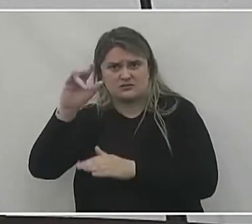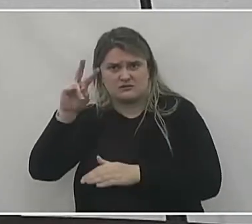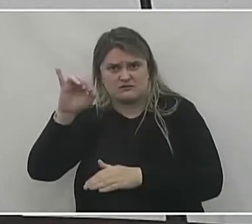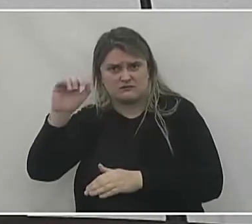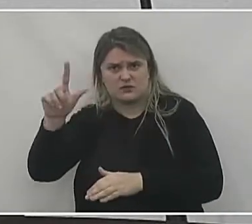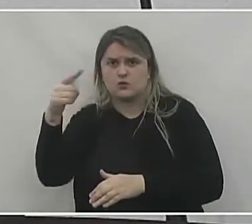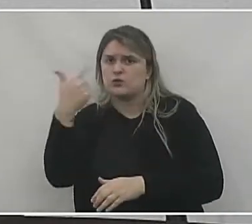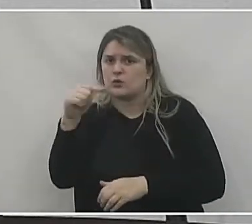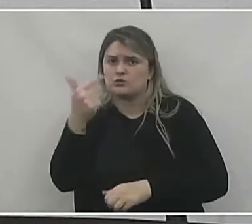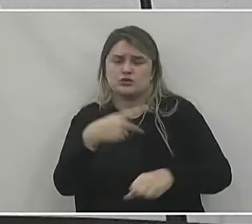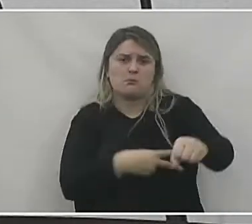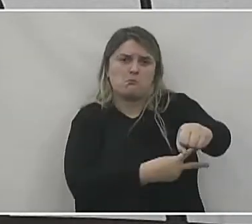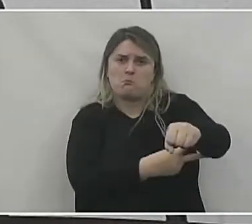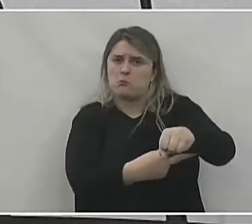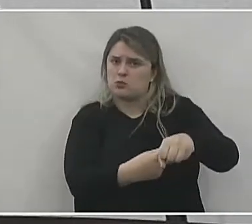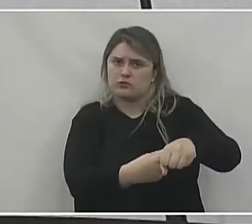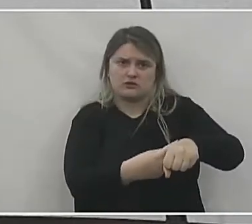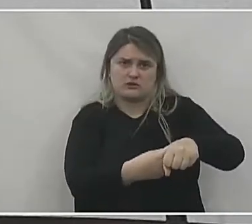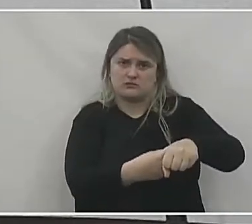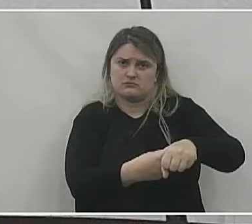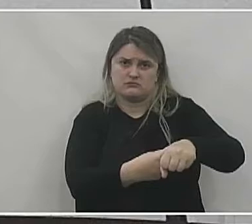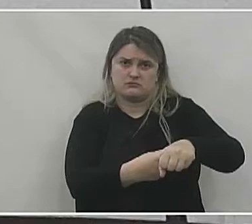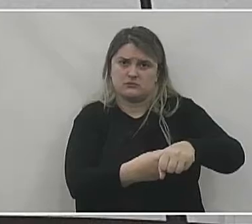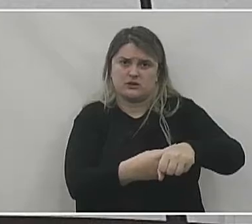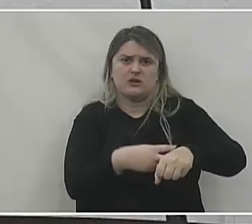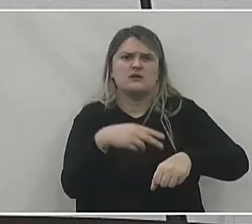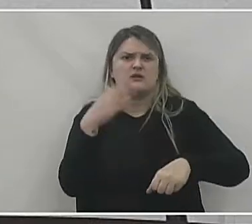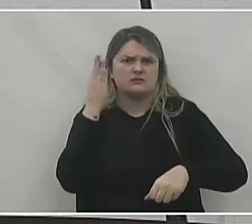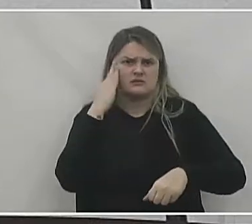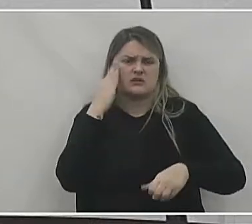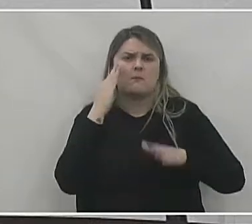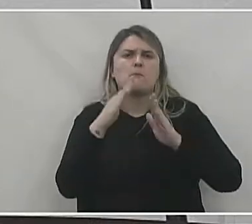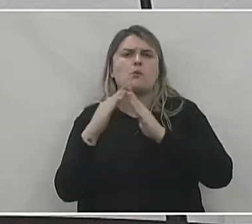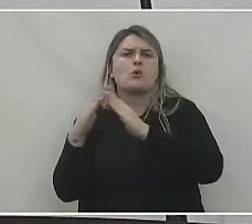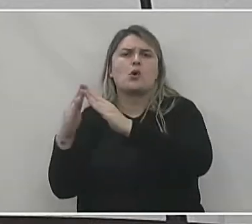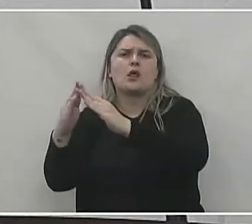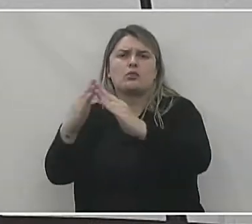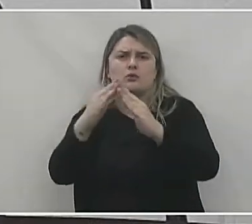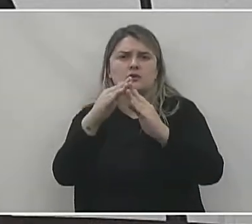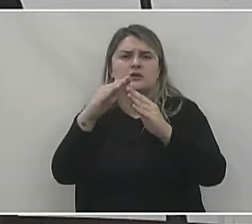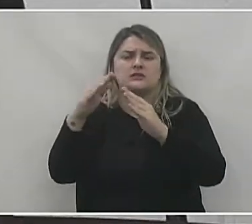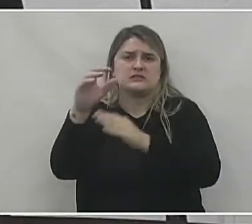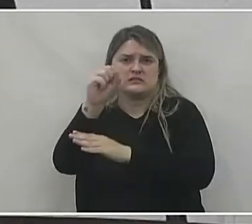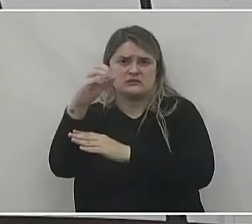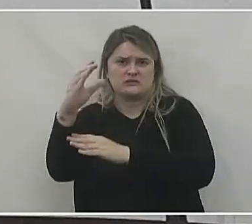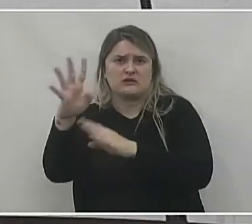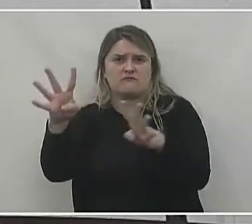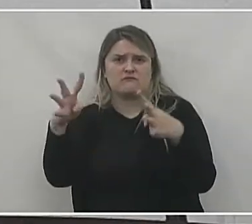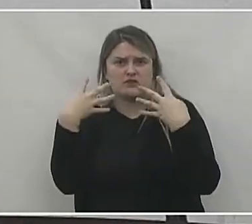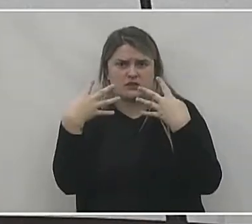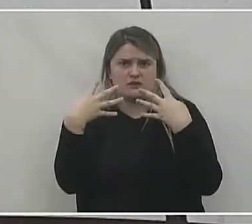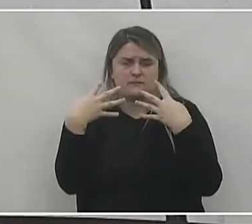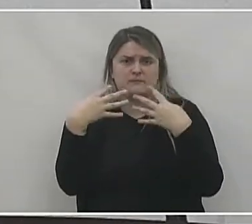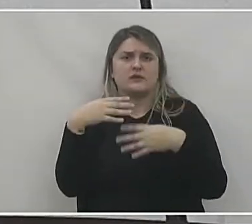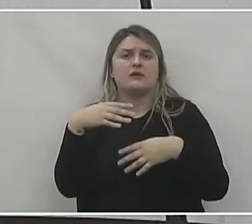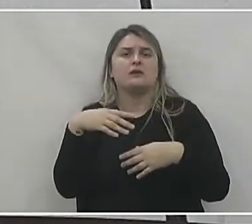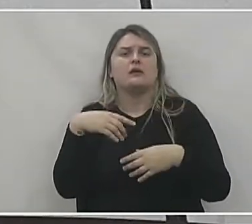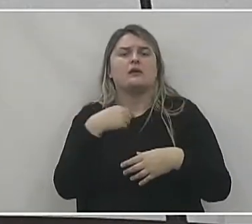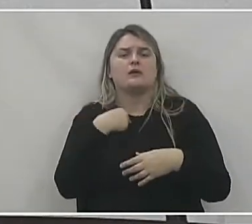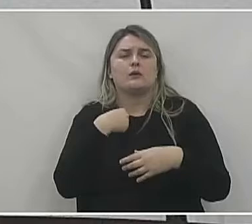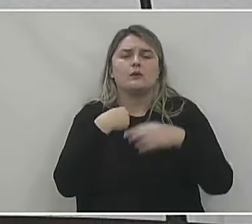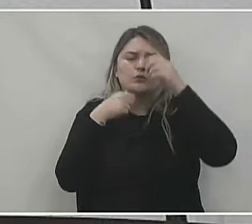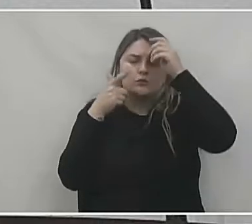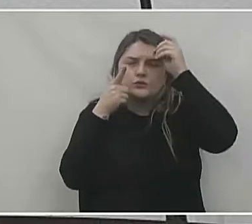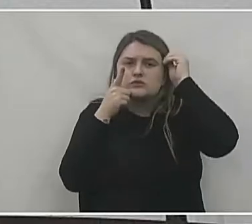ponte para São Cristóvão. E eu tenho certeza, os moradores de São Cristóvão estão me assistindo, e cada vez que eu